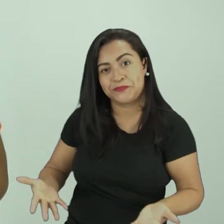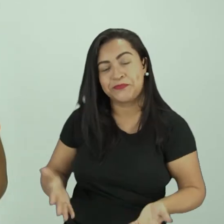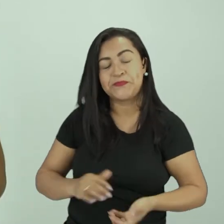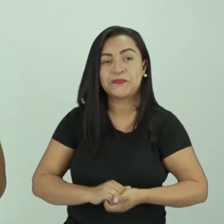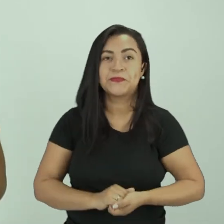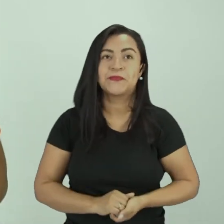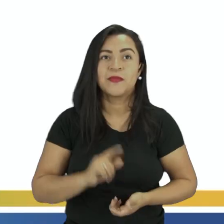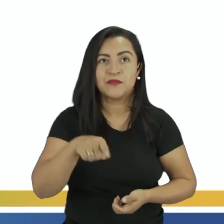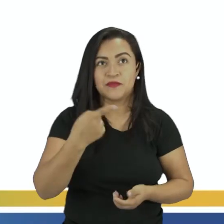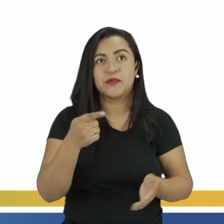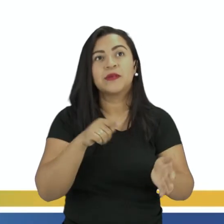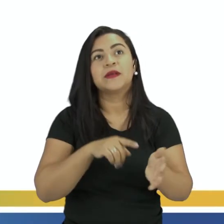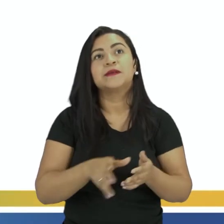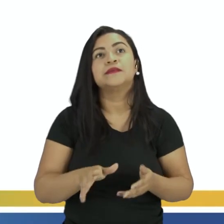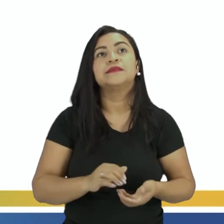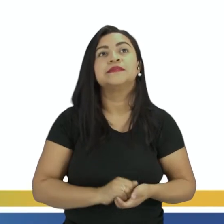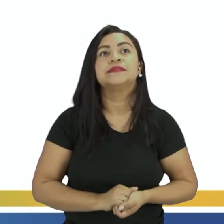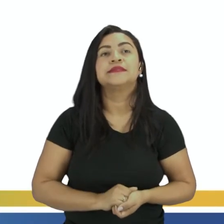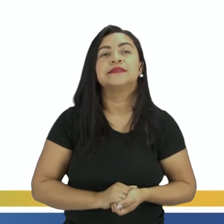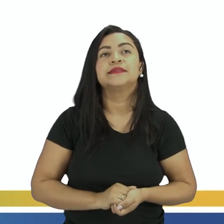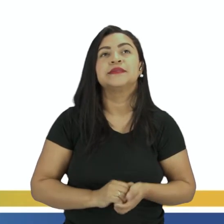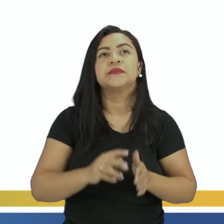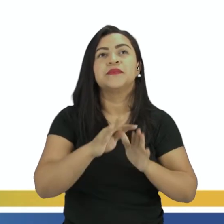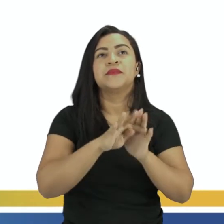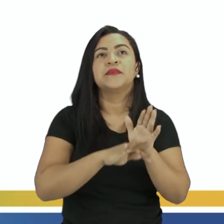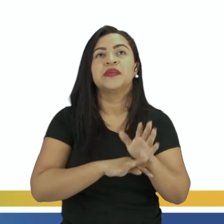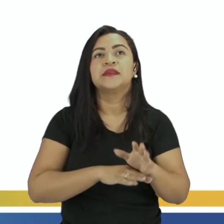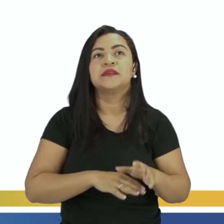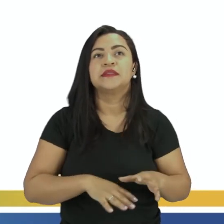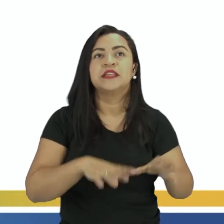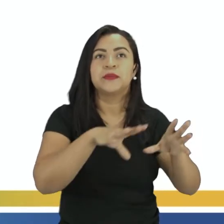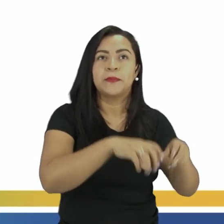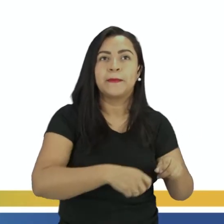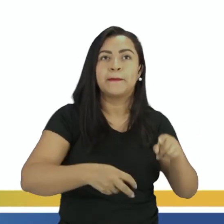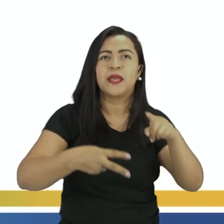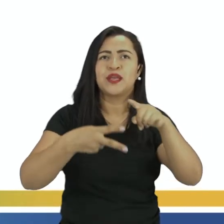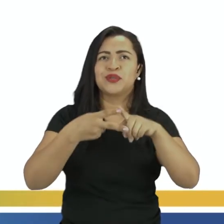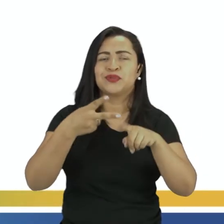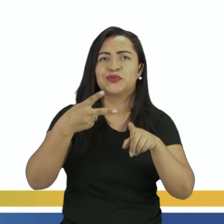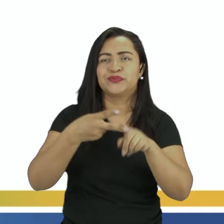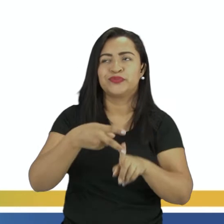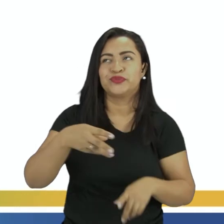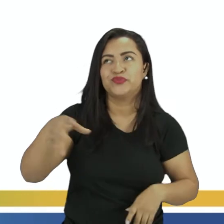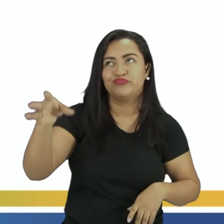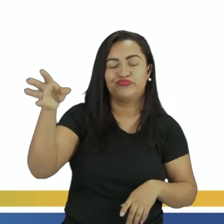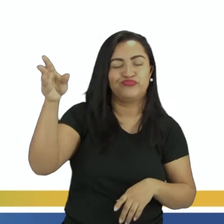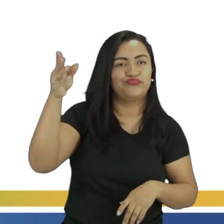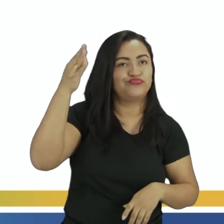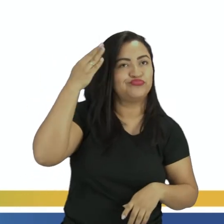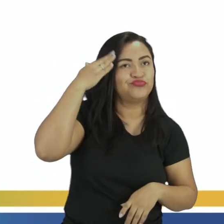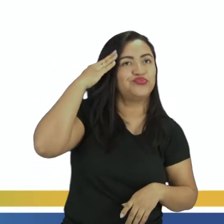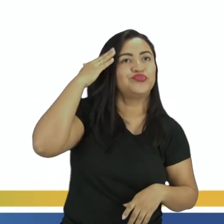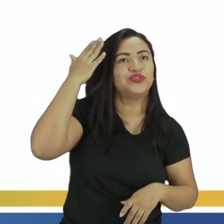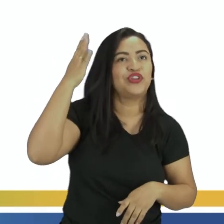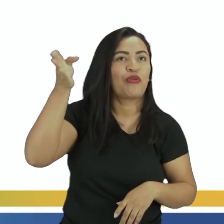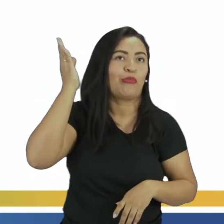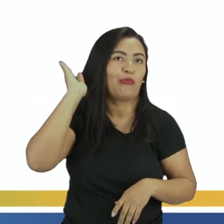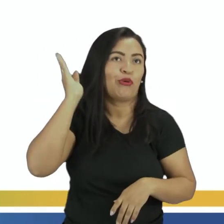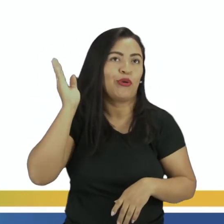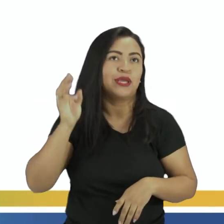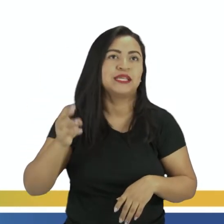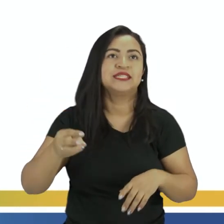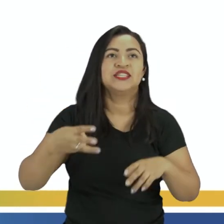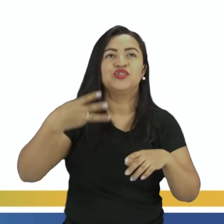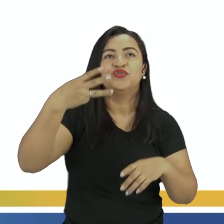Vamos ver esse próximo. Pegue 2 medidas de estupidez, junte 34 partes de